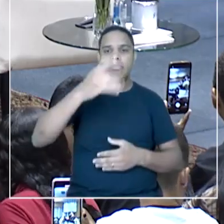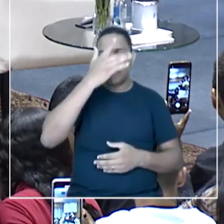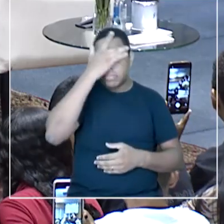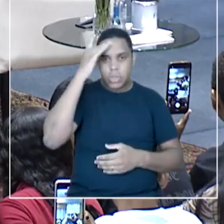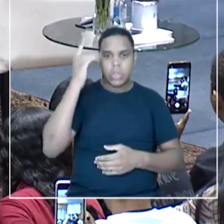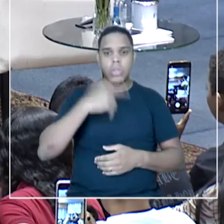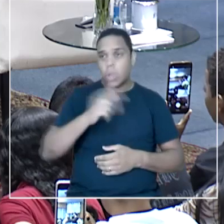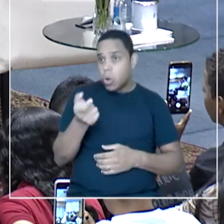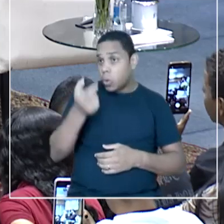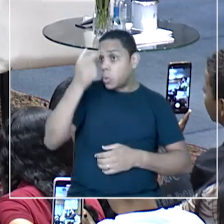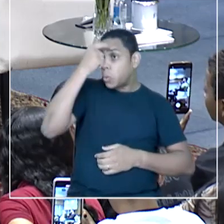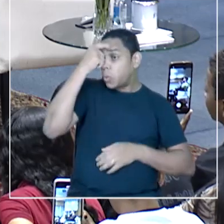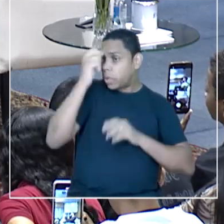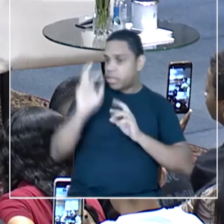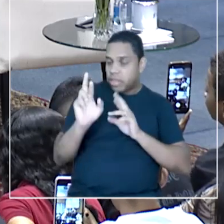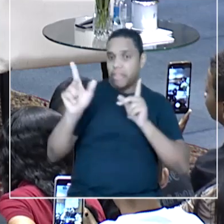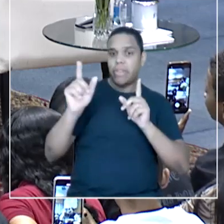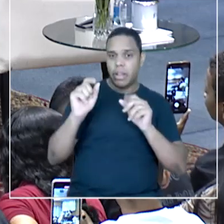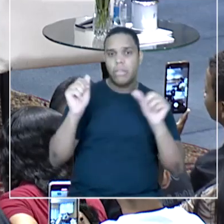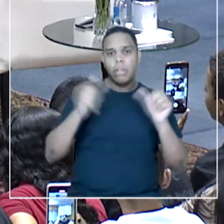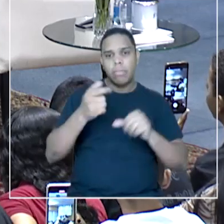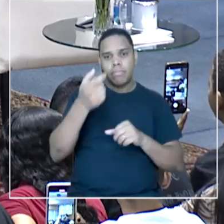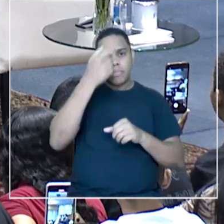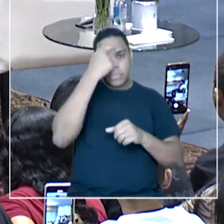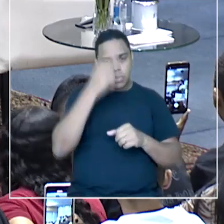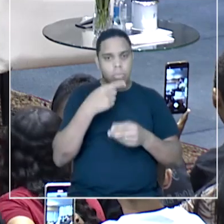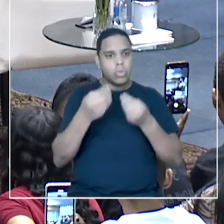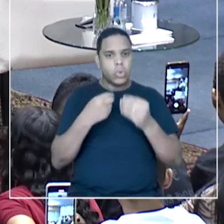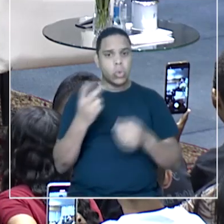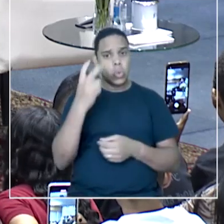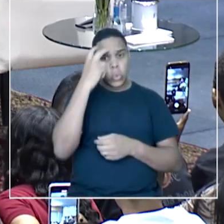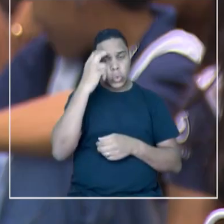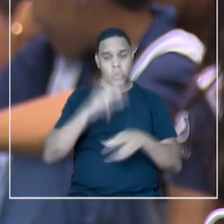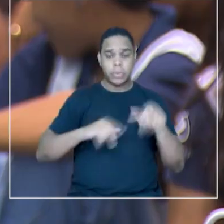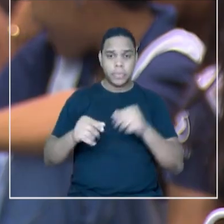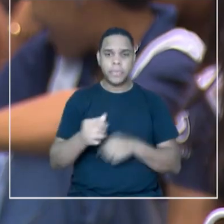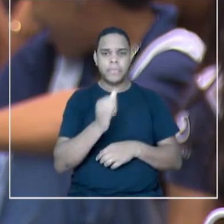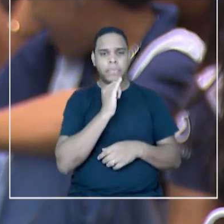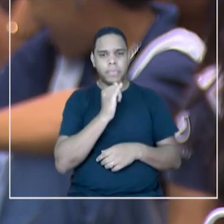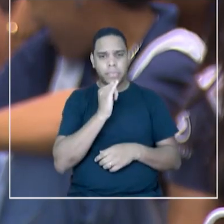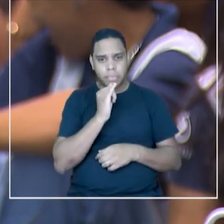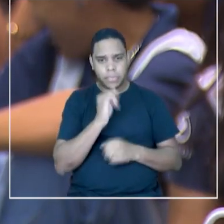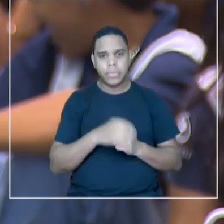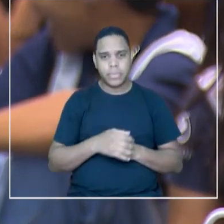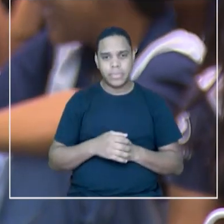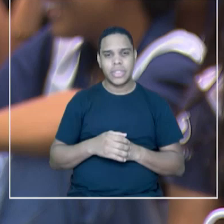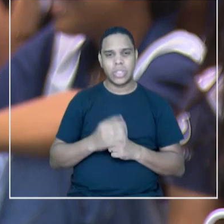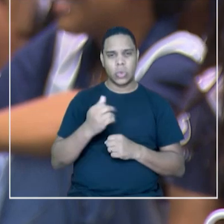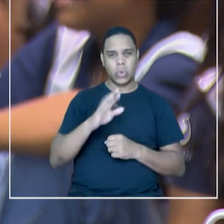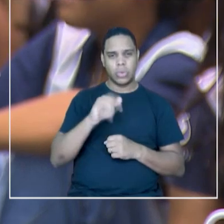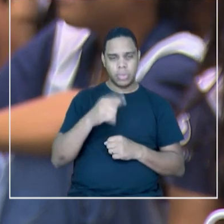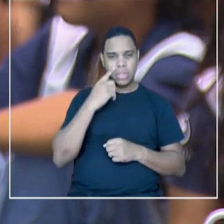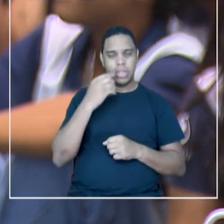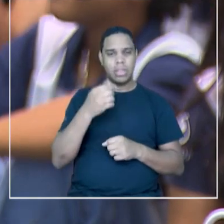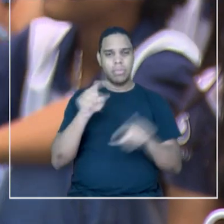conscientização diferente sobre uma outra cultura. Por exemplo, o Kunumi que estava cantando hip hop